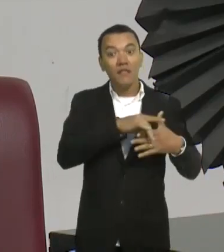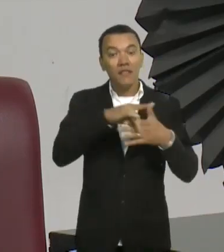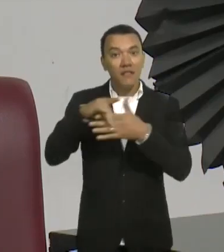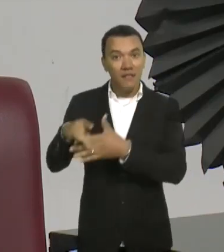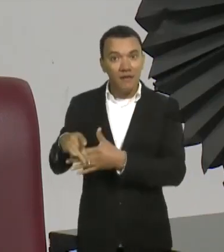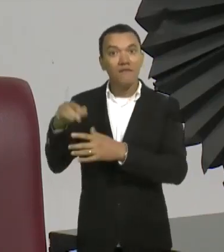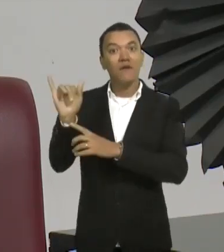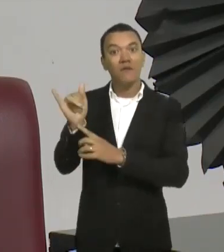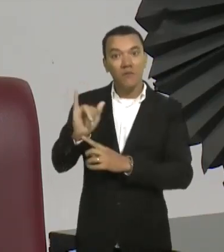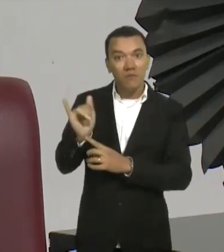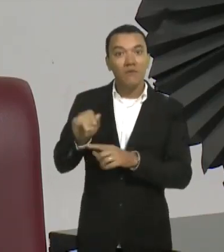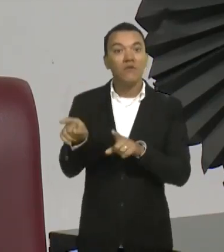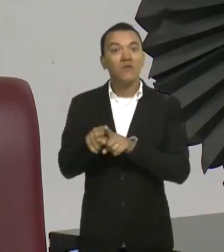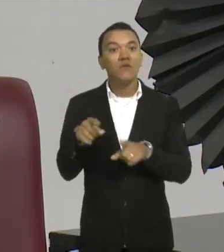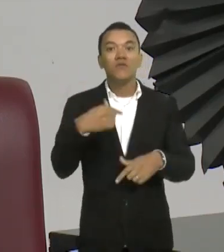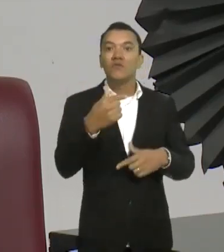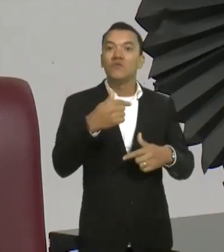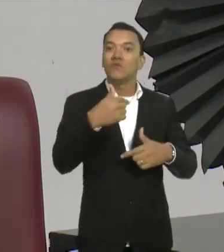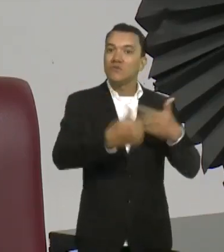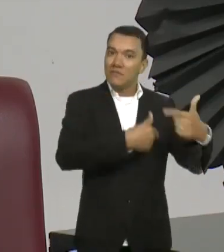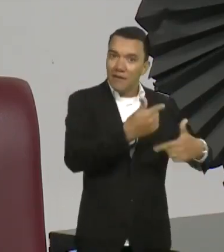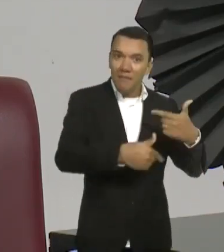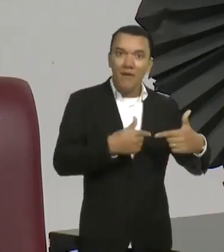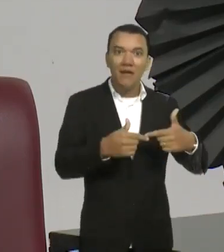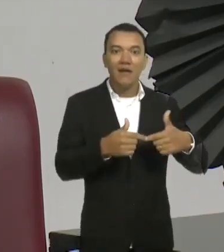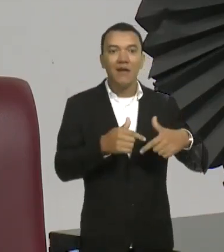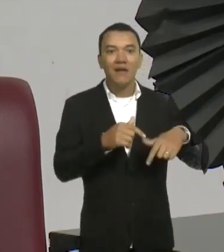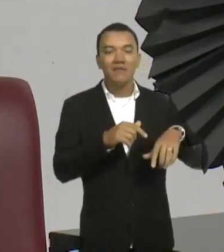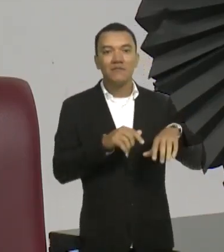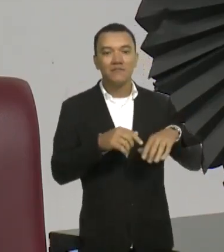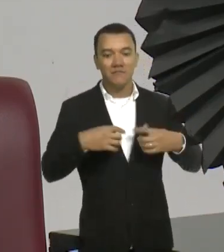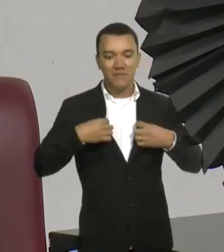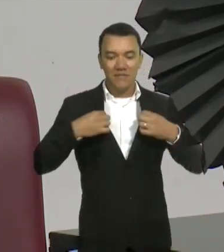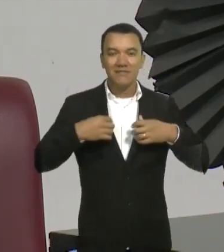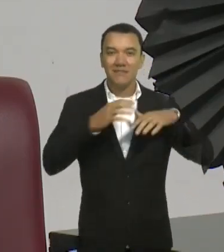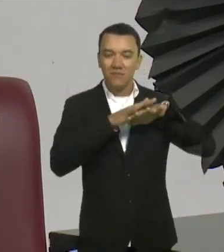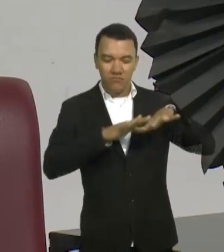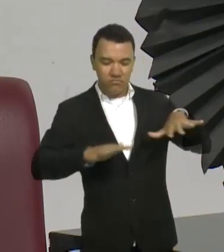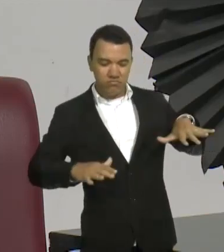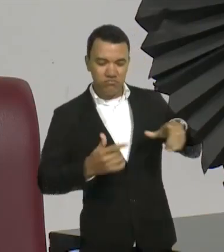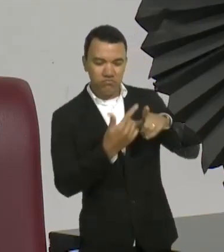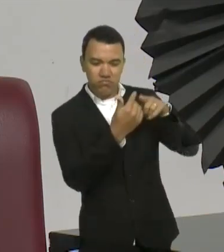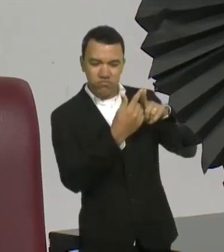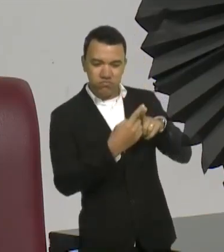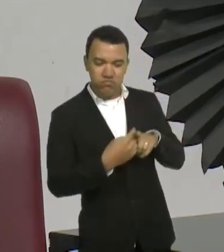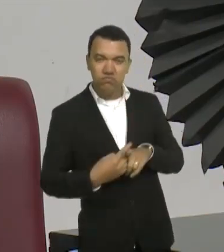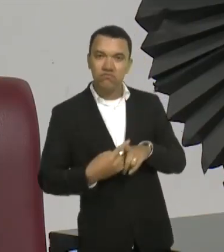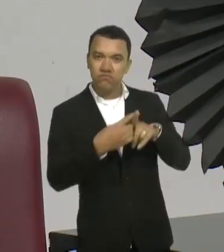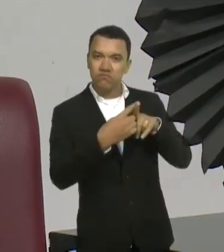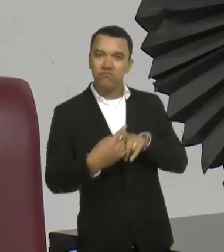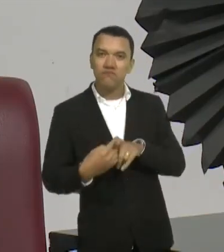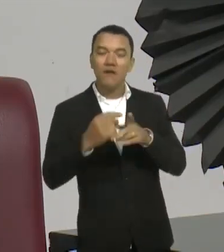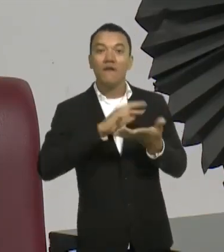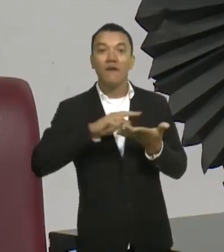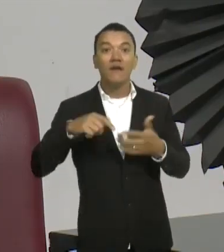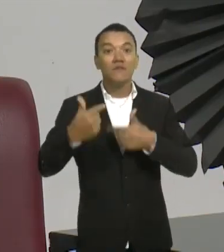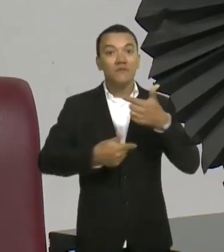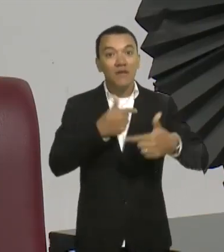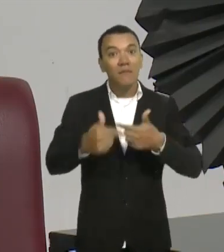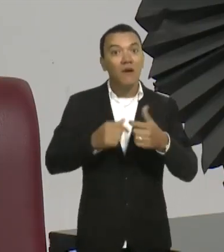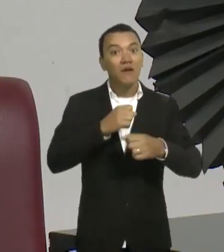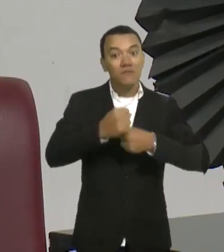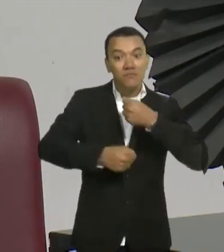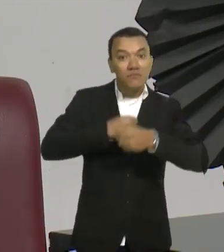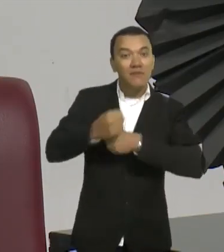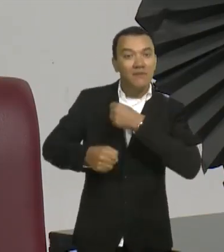levamos o nosso trabalho, os bordados tradicionais, levamos os trabalhos que a gente faz durante todo o ano na